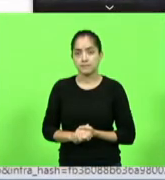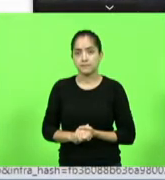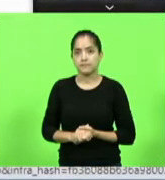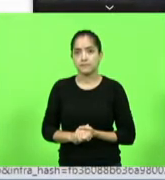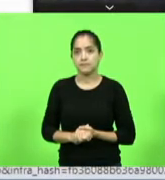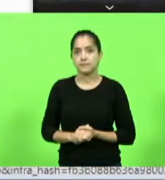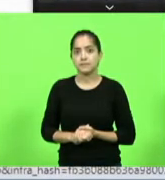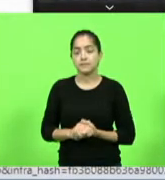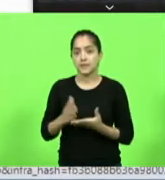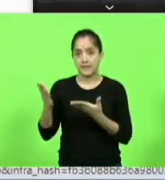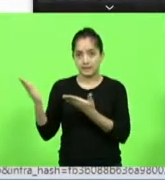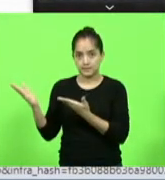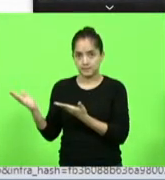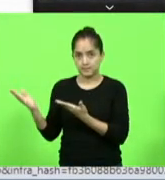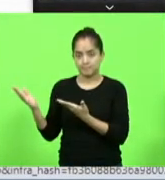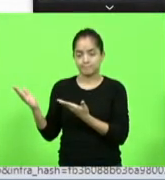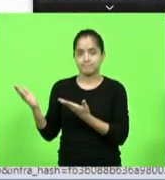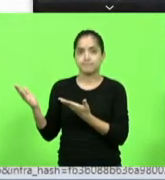Aí está.